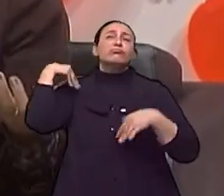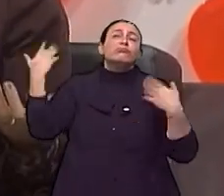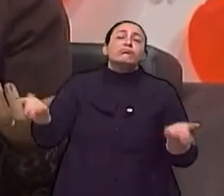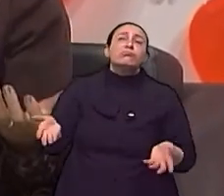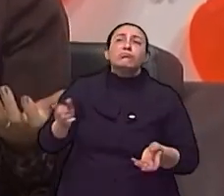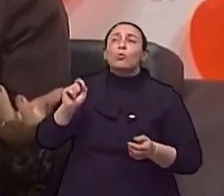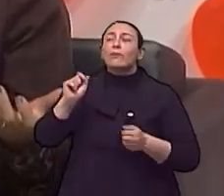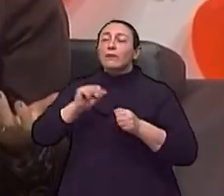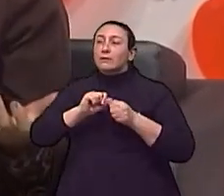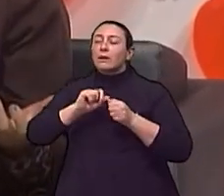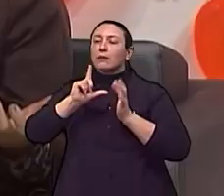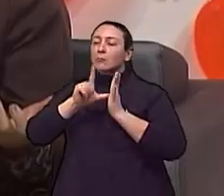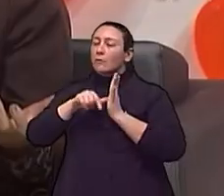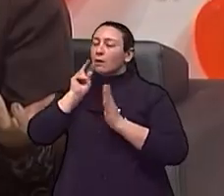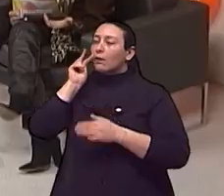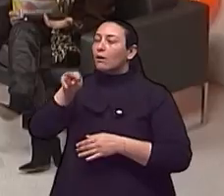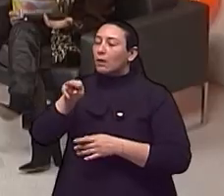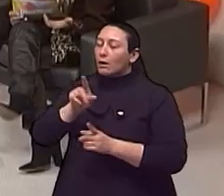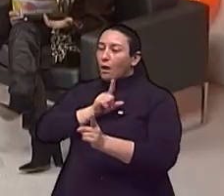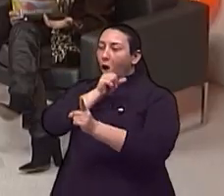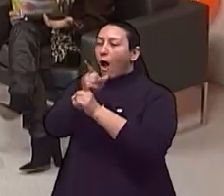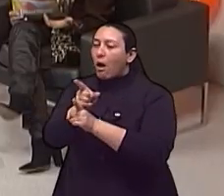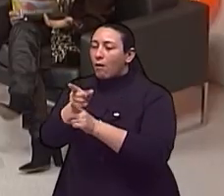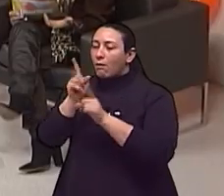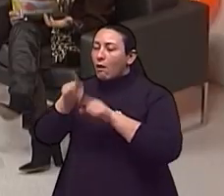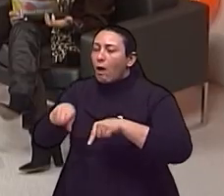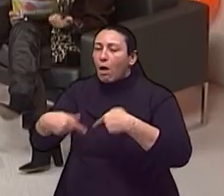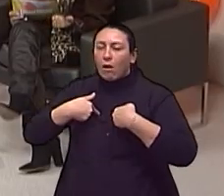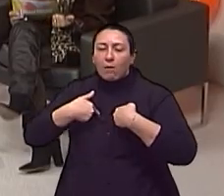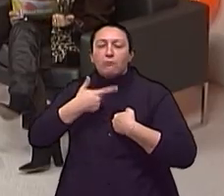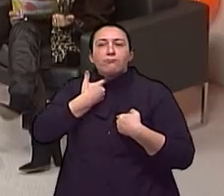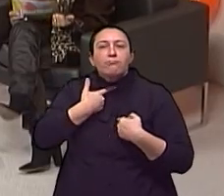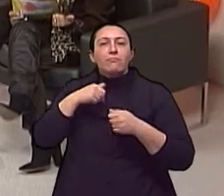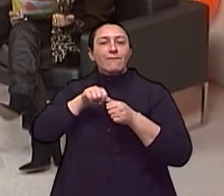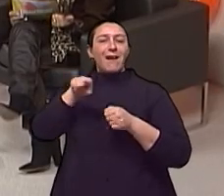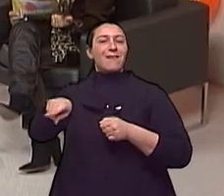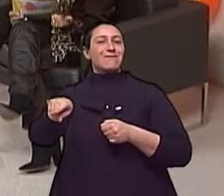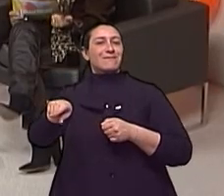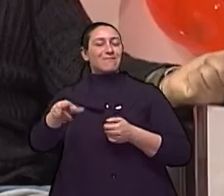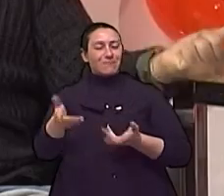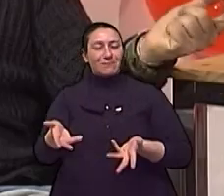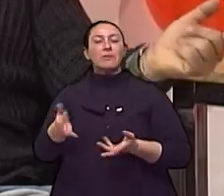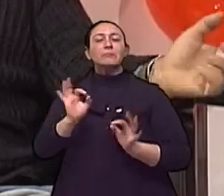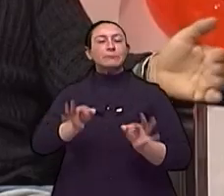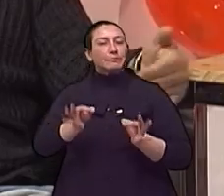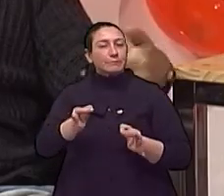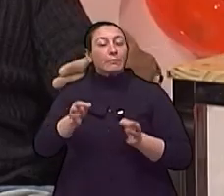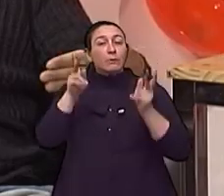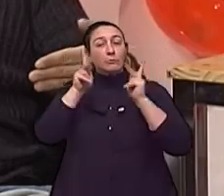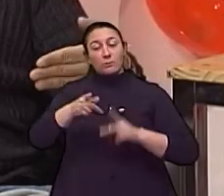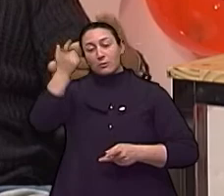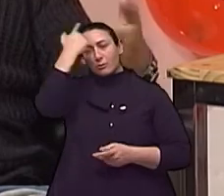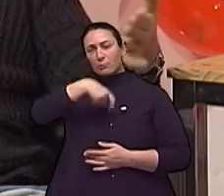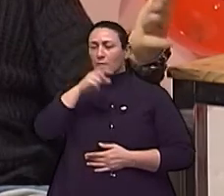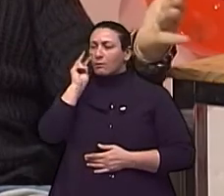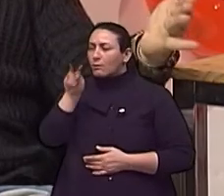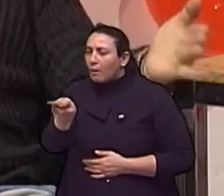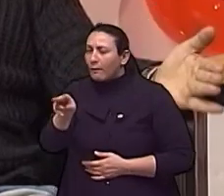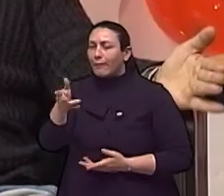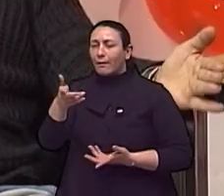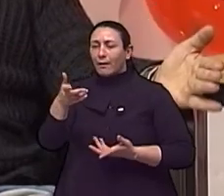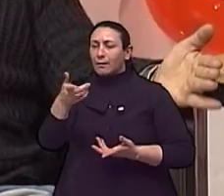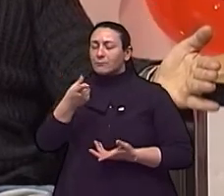para descobrir um novo mundo mas eu acho que a justamente isso ela tá tomada pelo seu desejo Ela Faz Um